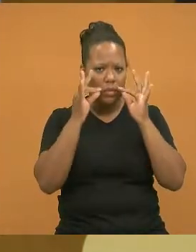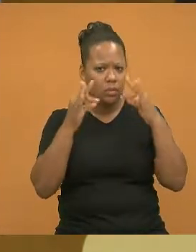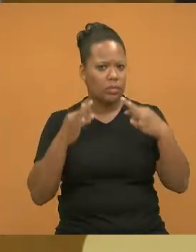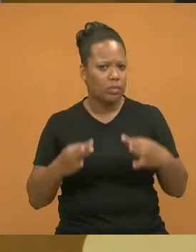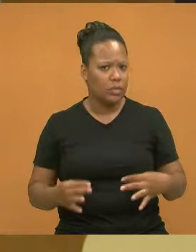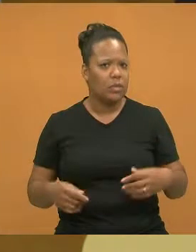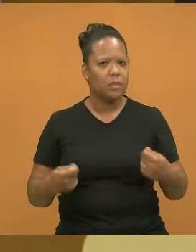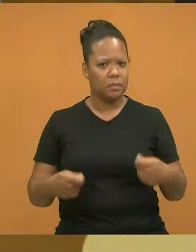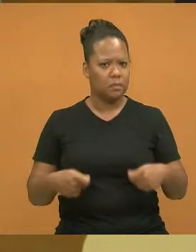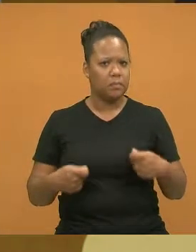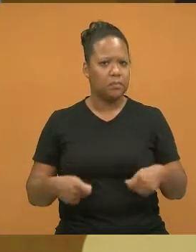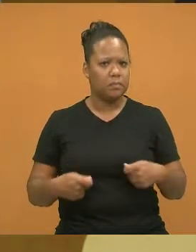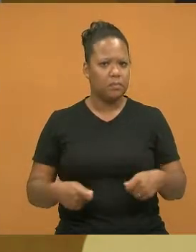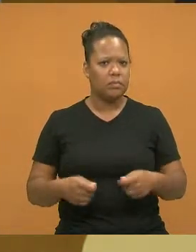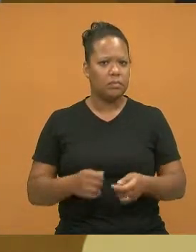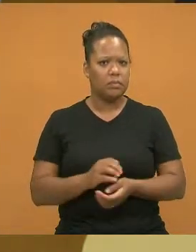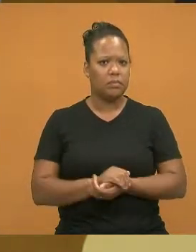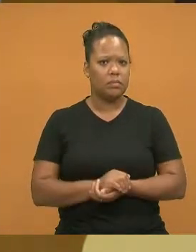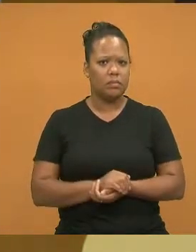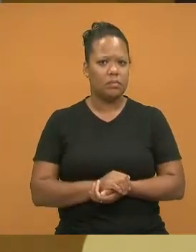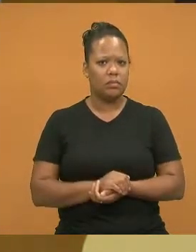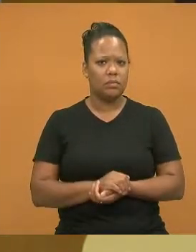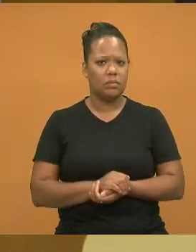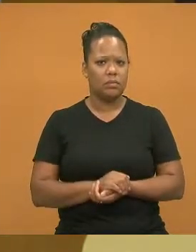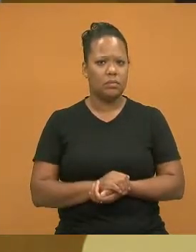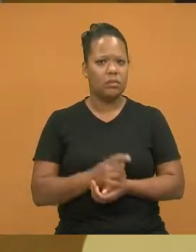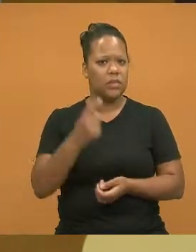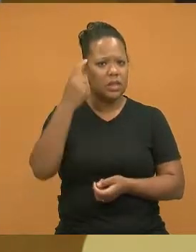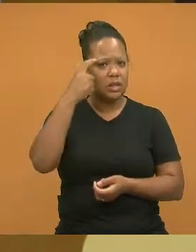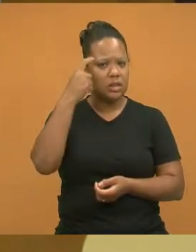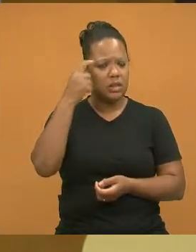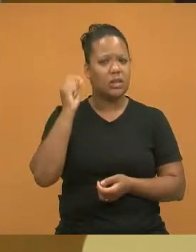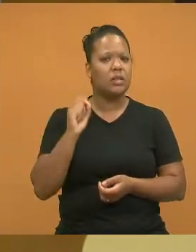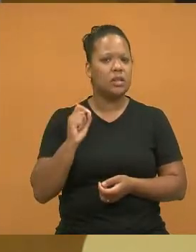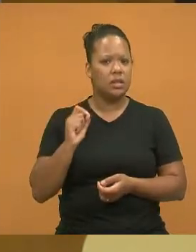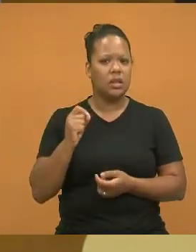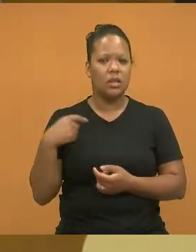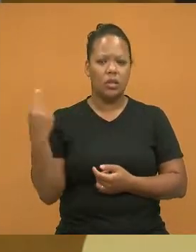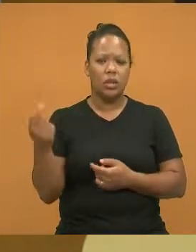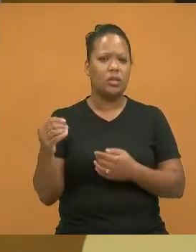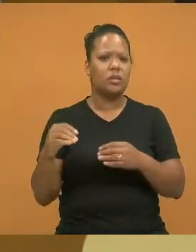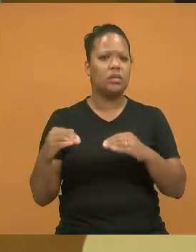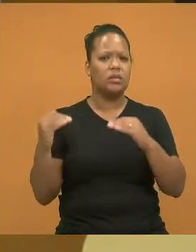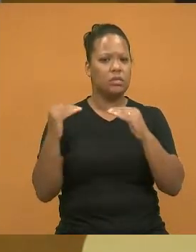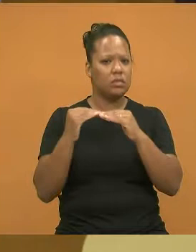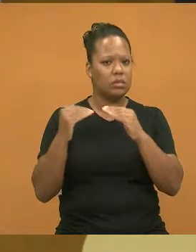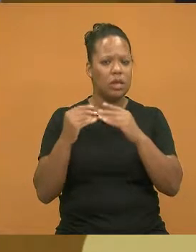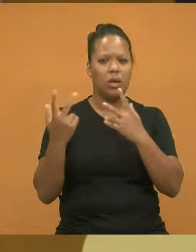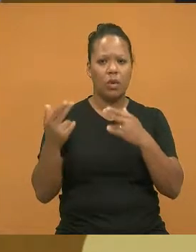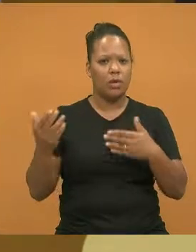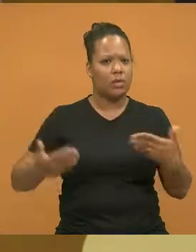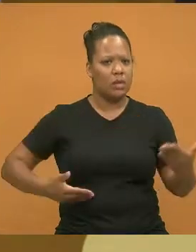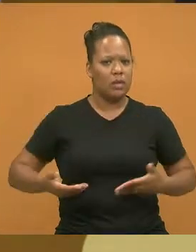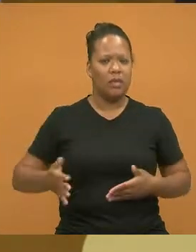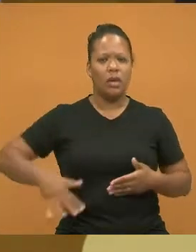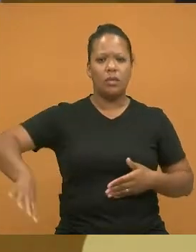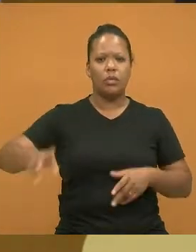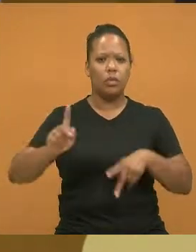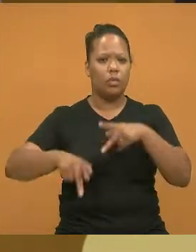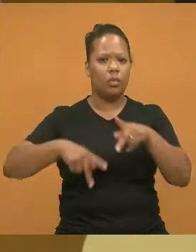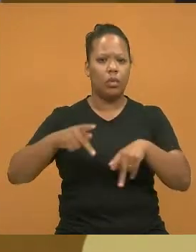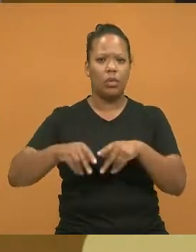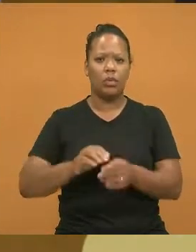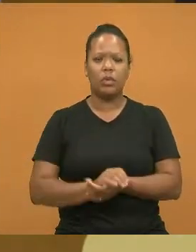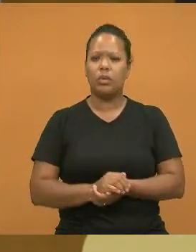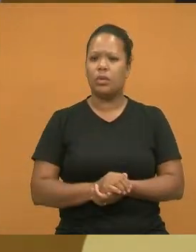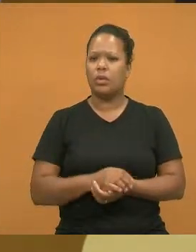Deus e ter a convicção que estão lá, assim como nós, para servir a população. Então, Luiz Flávio, a gente não